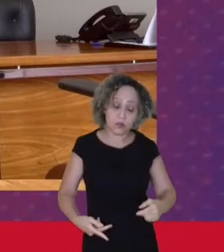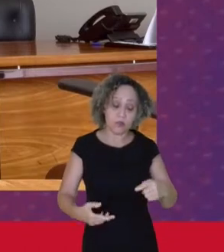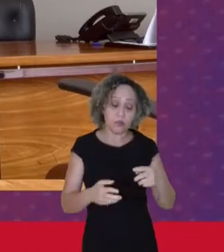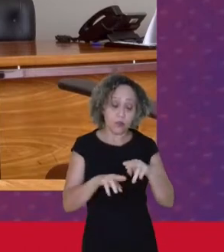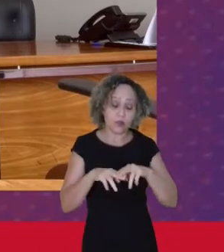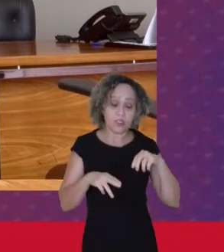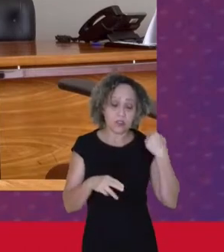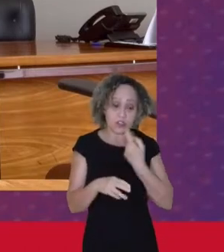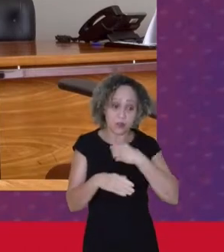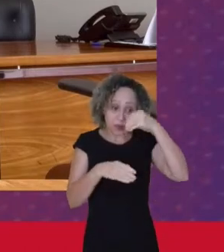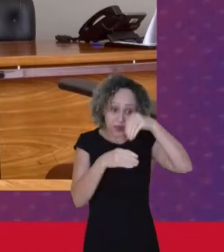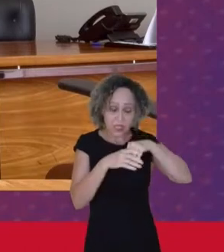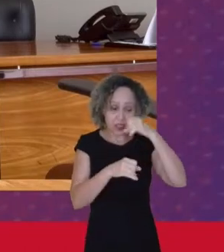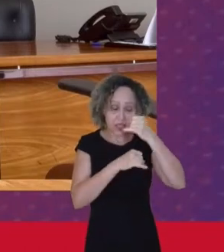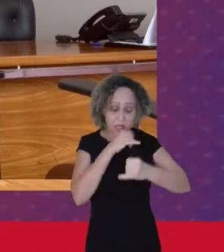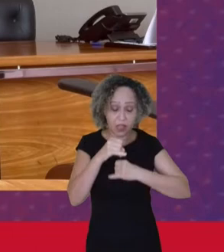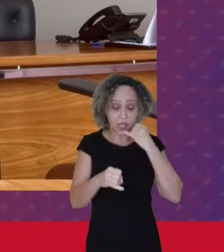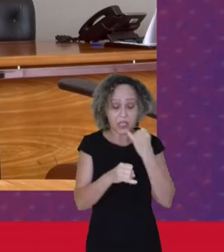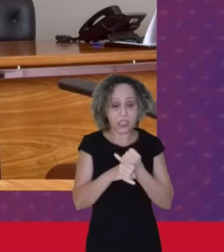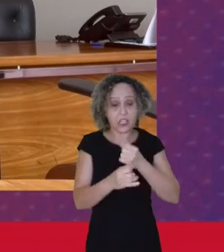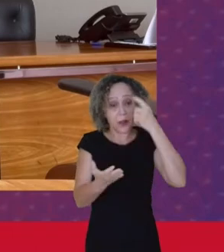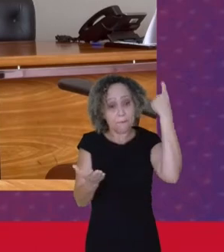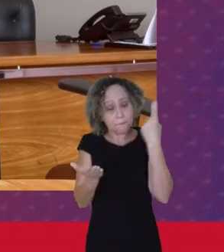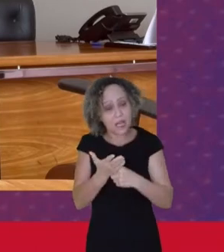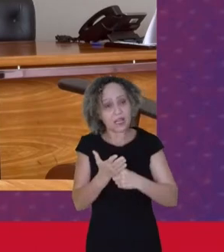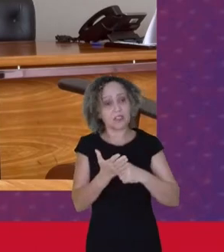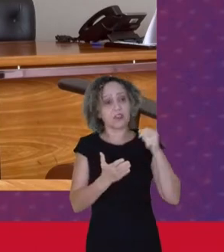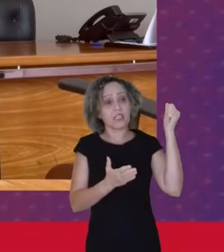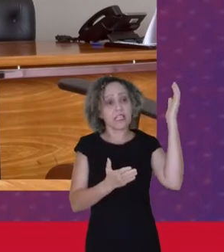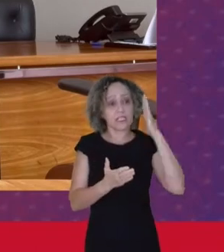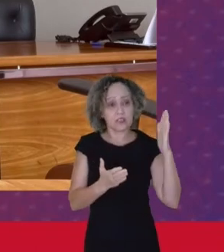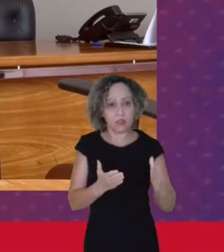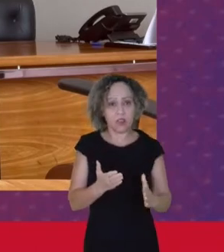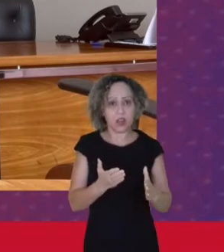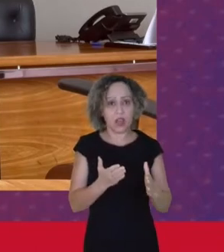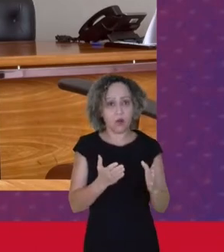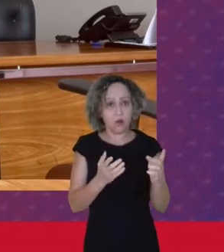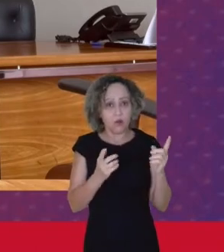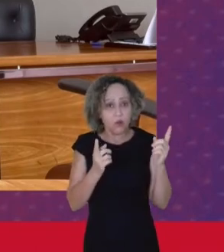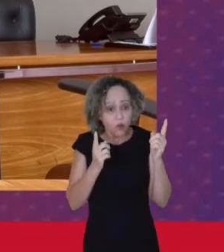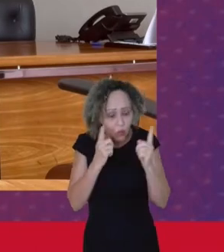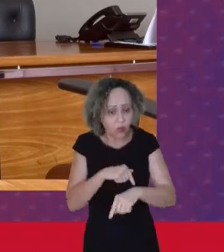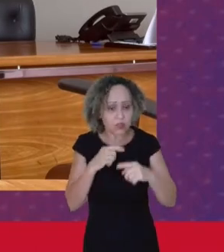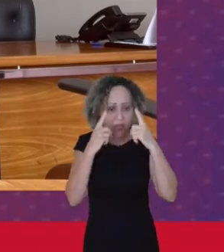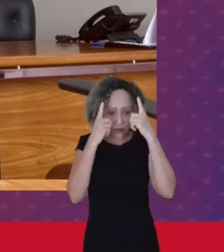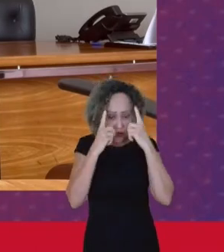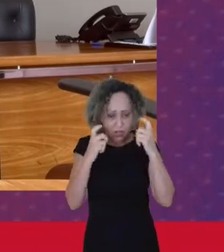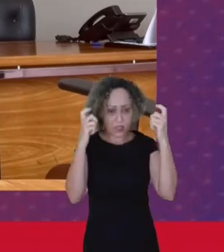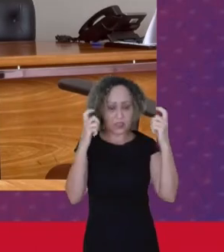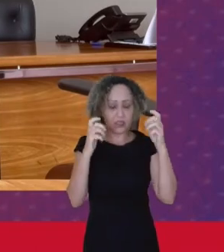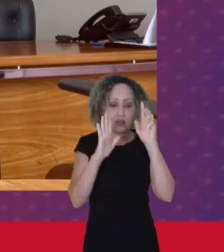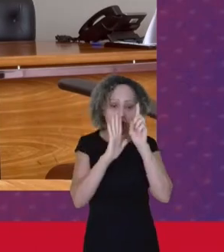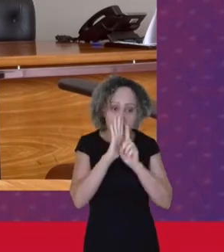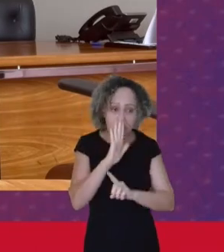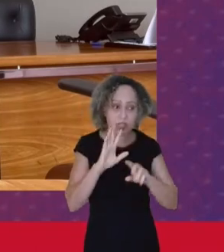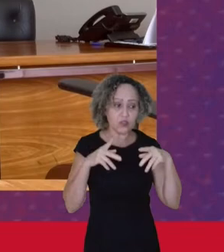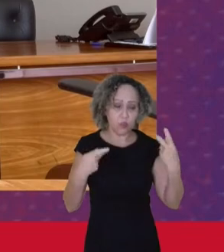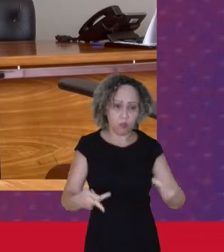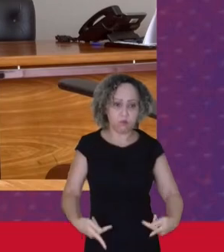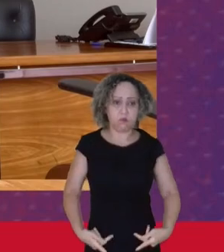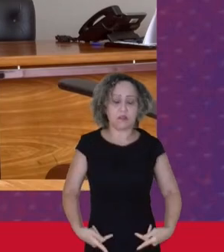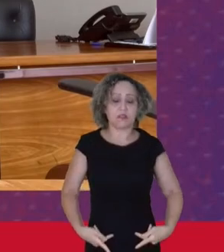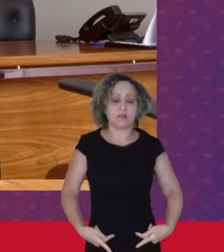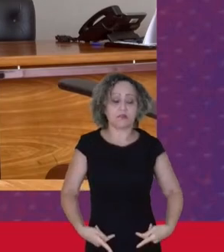Humanos na Internet, porque ele não era uma ação apenas da Secretaria de Direitos Humanos, né? Ela envolvia a Secretaria das Mulheres,